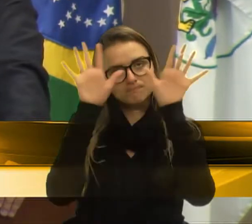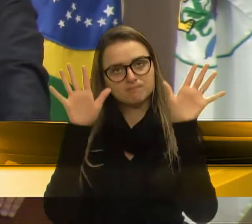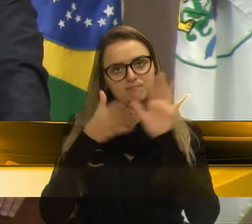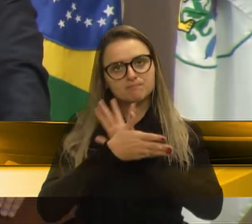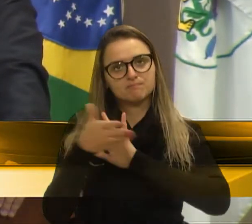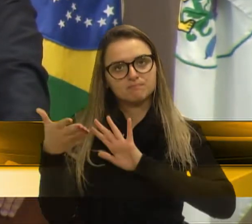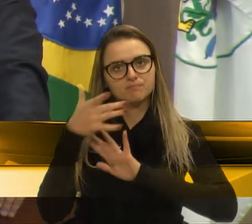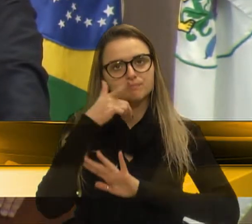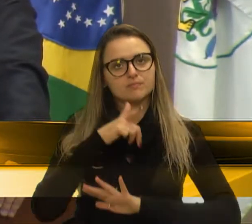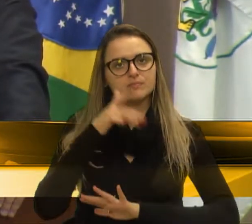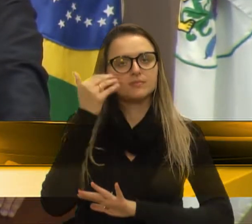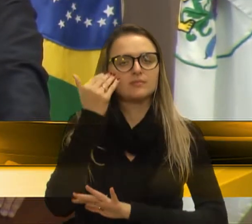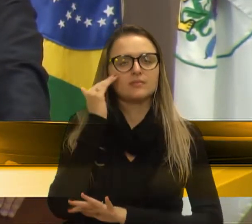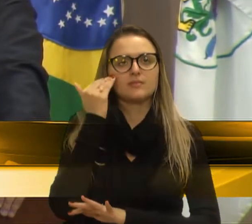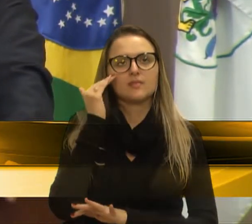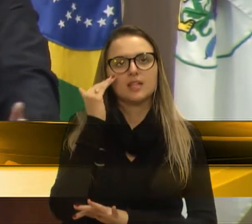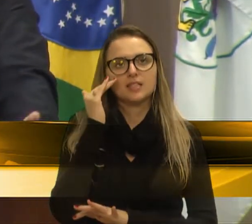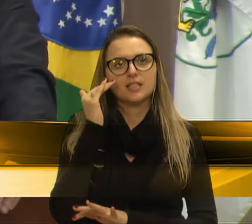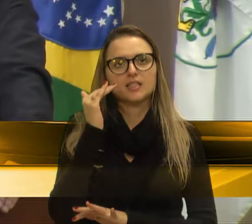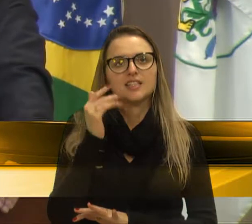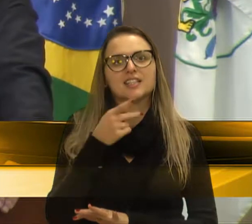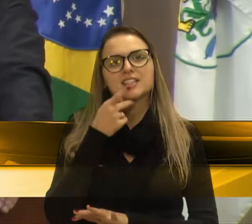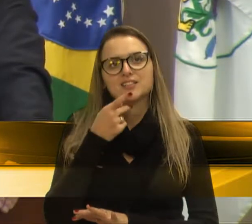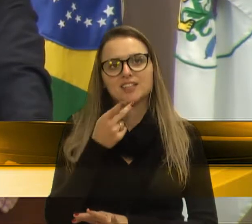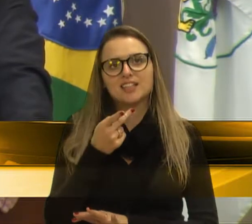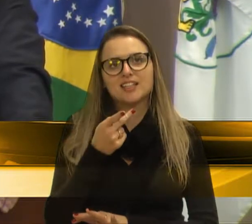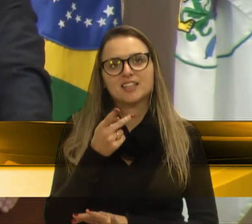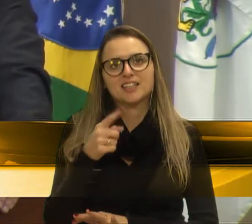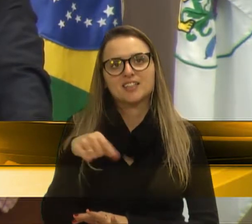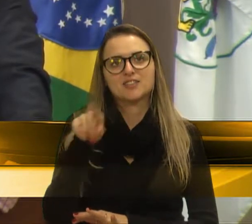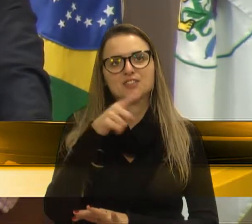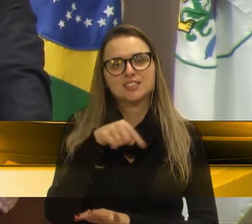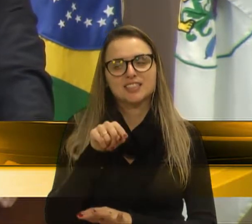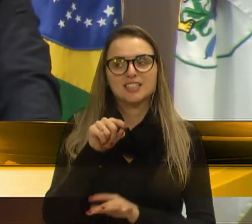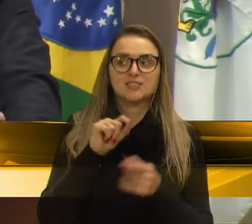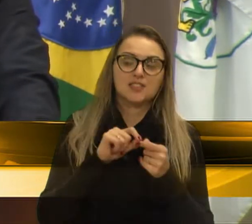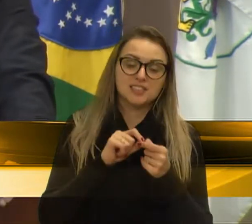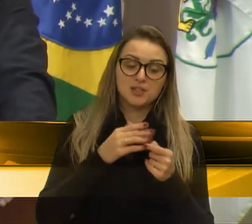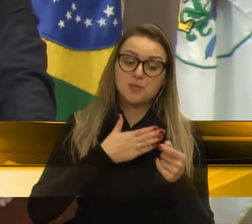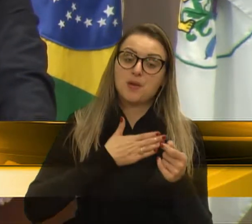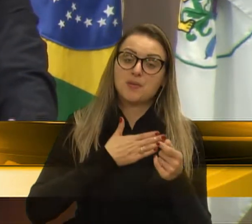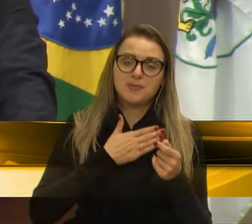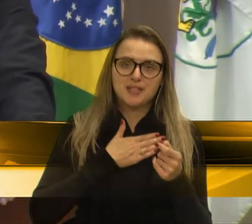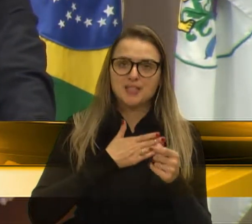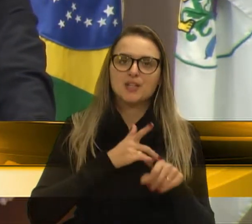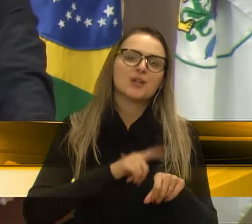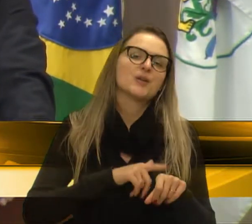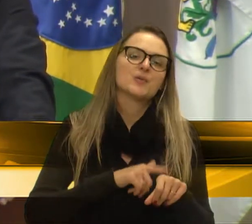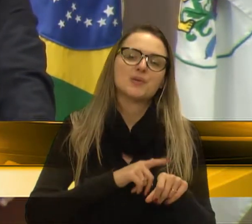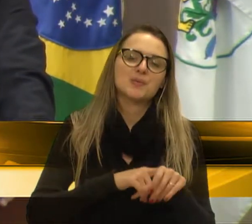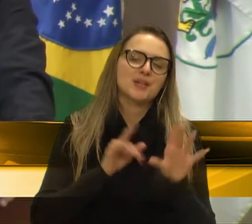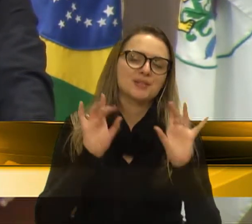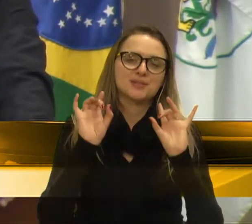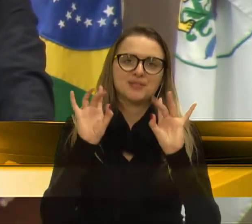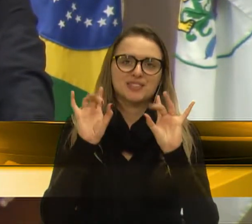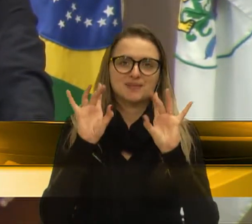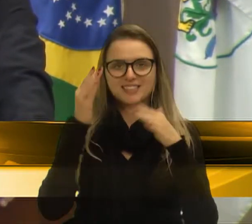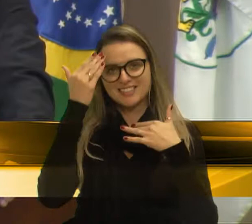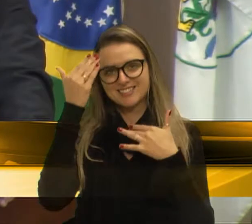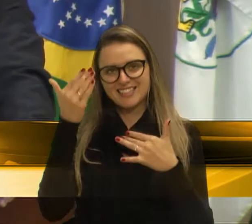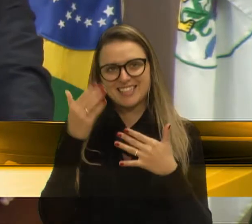vocês, e dizer que vocês certamente estão propiciando a mim um momento que é mágico na minha vida. Muito